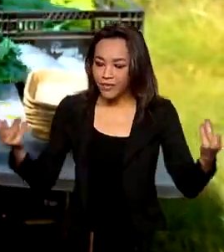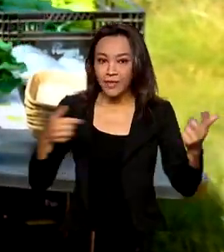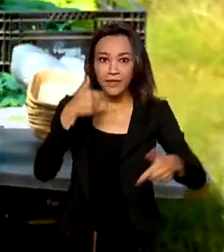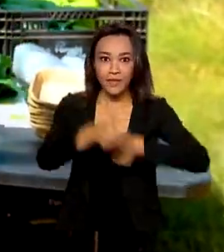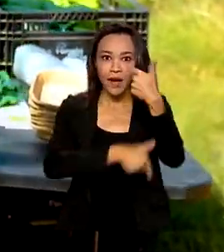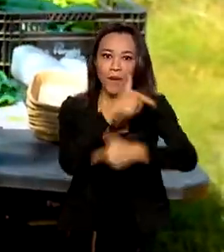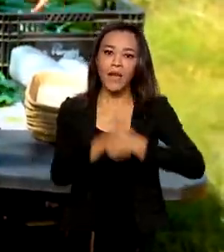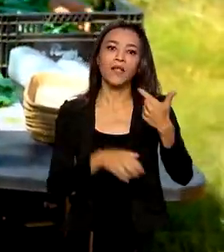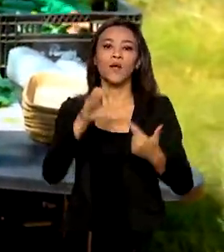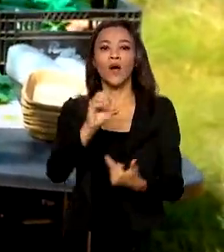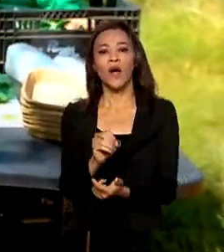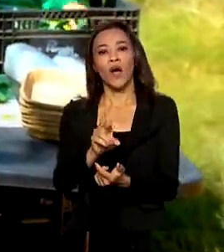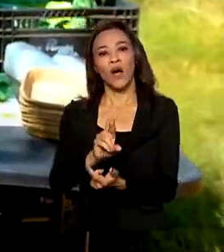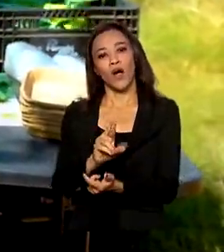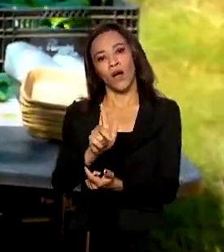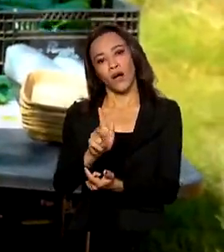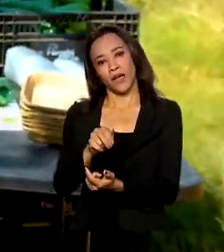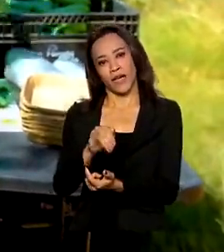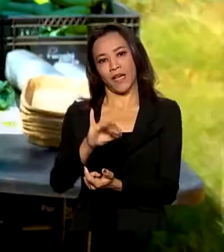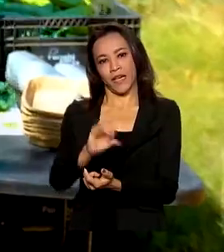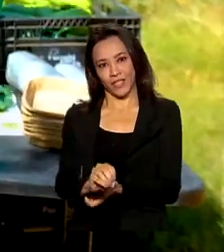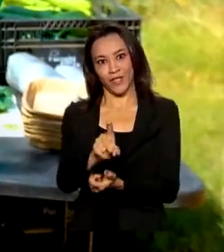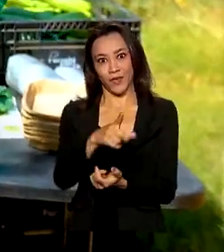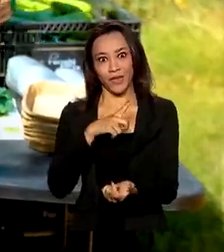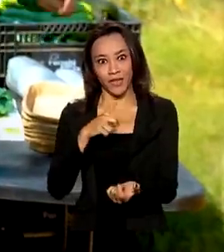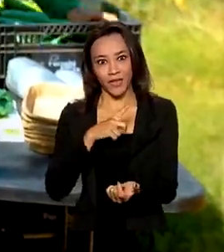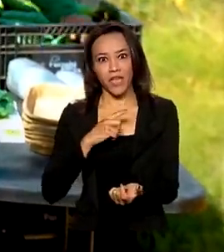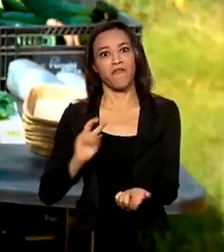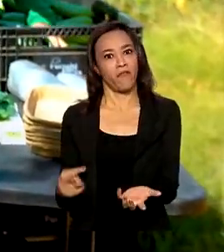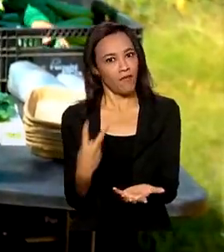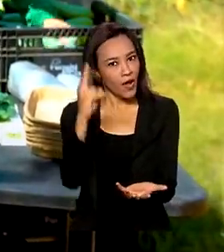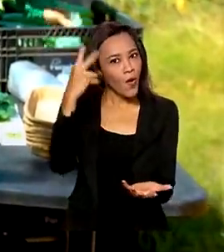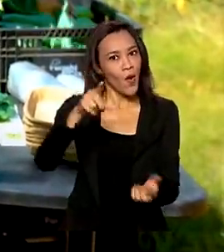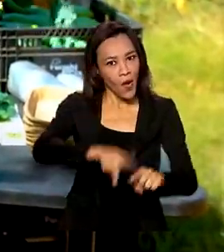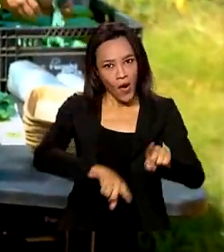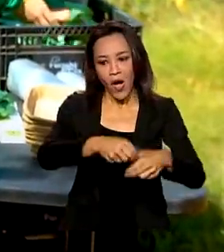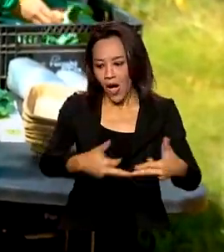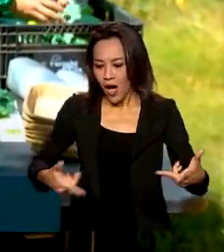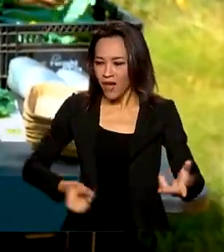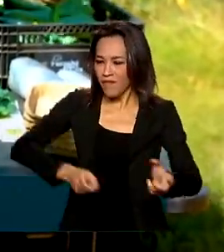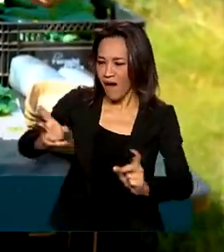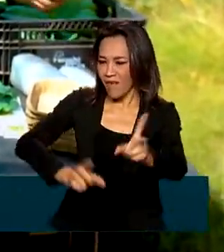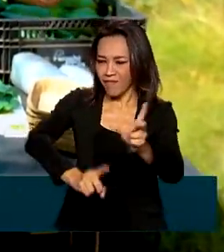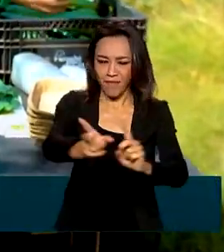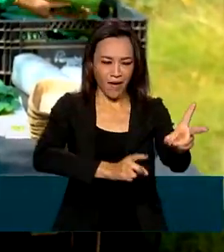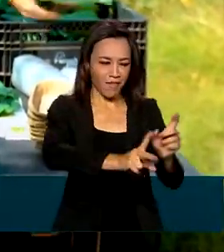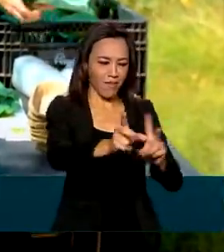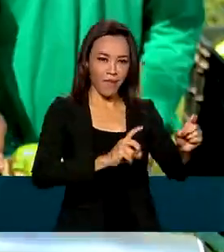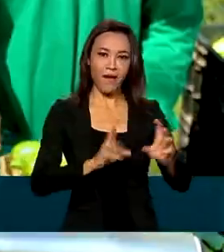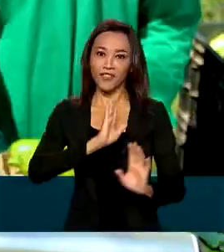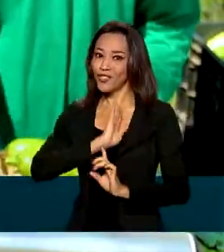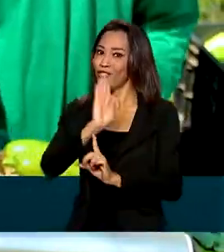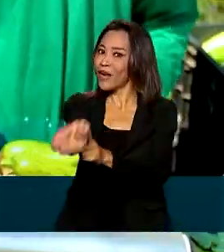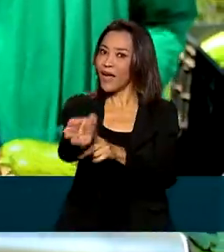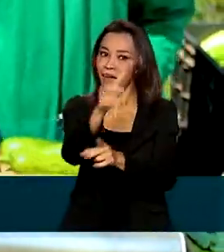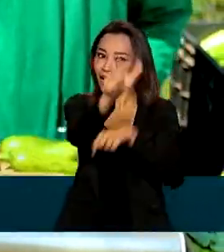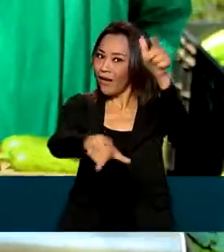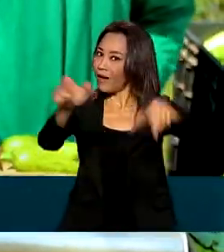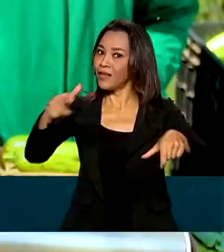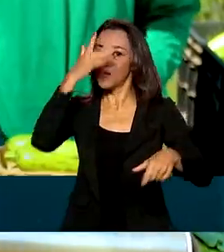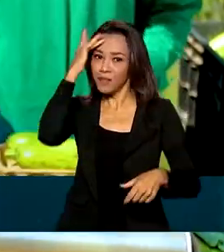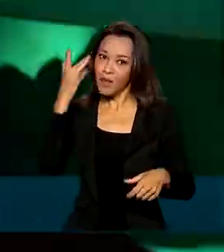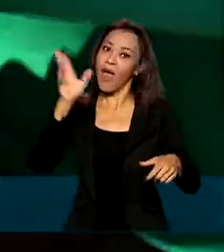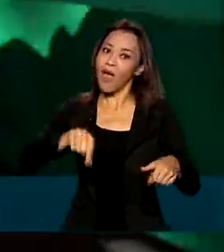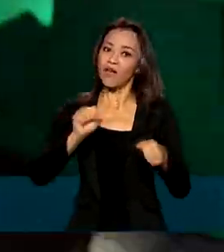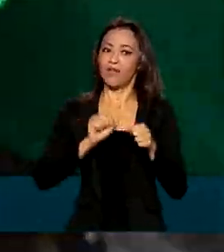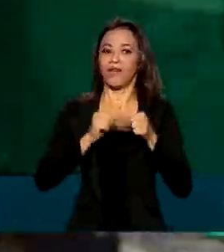os pequenos agricultores agregam valor aos seus produtos e ganham mais vendendo diretamente aos consumidores. É o que o pessoal faz